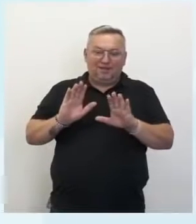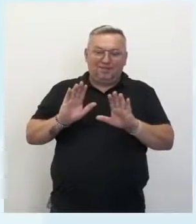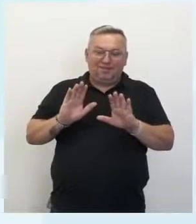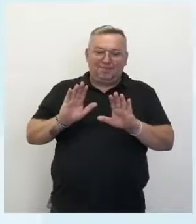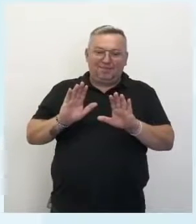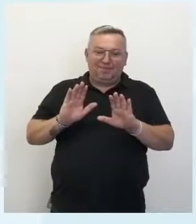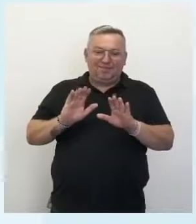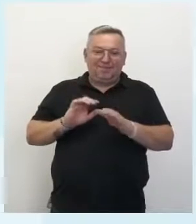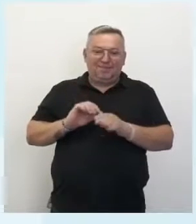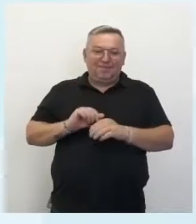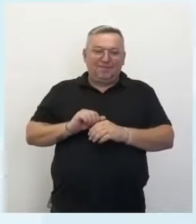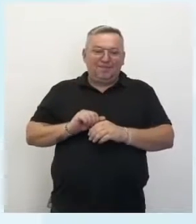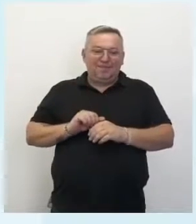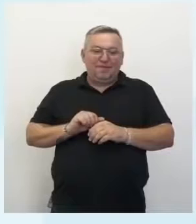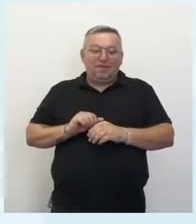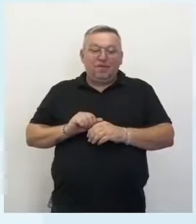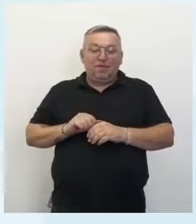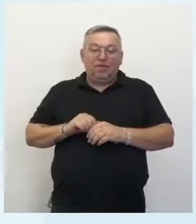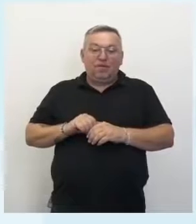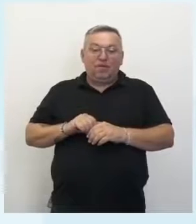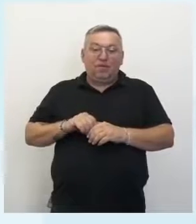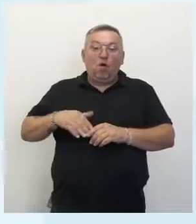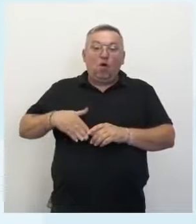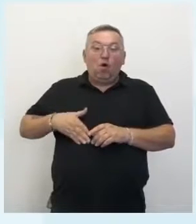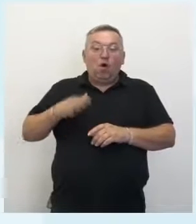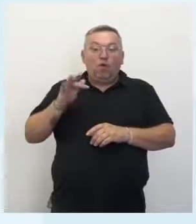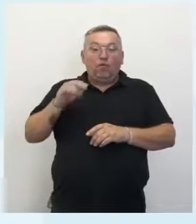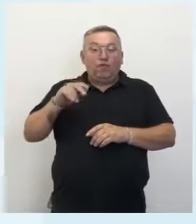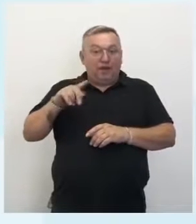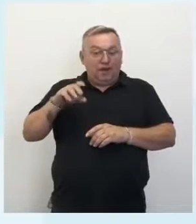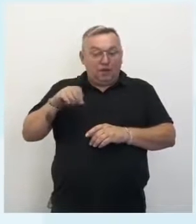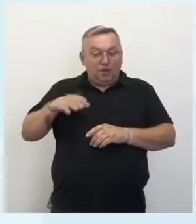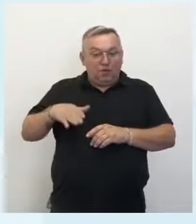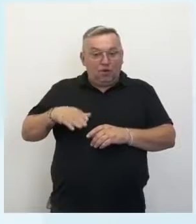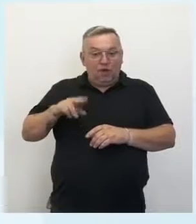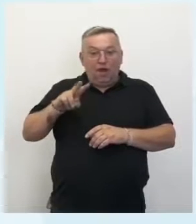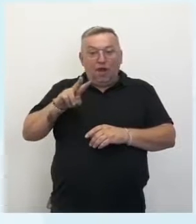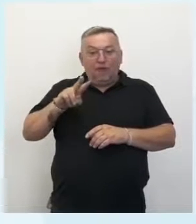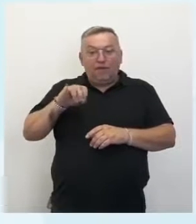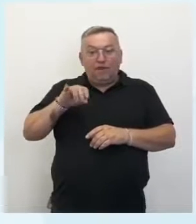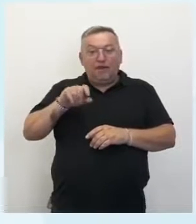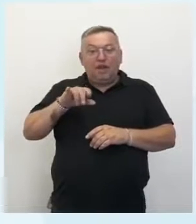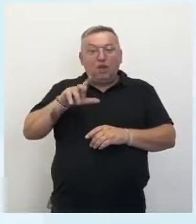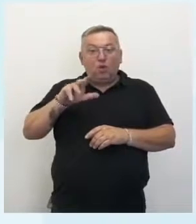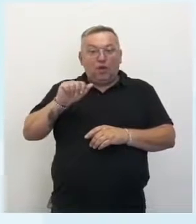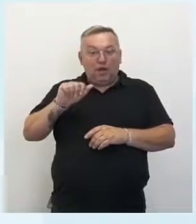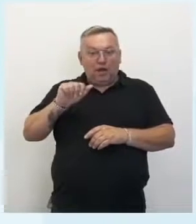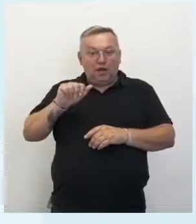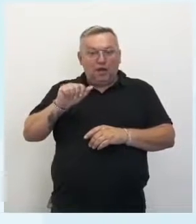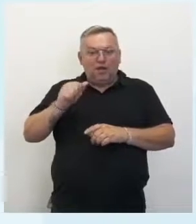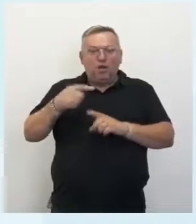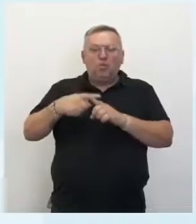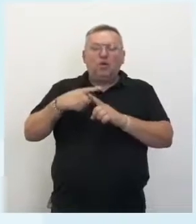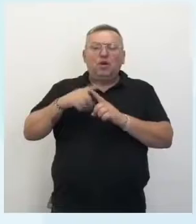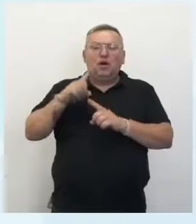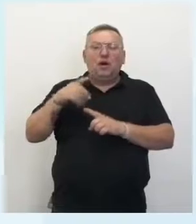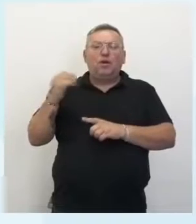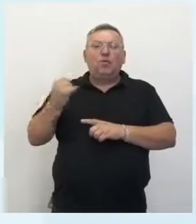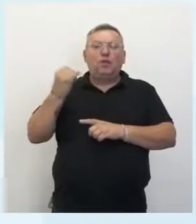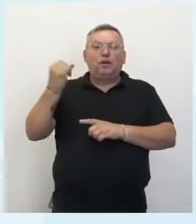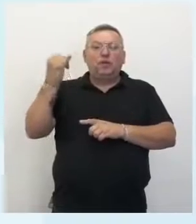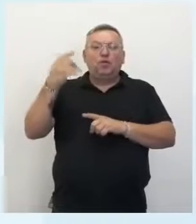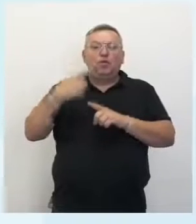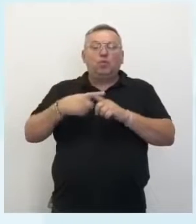aparecer esse negócio não. Isso, essa pessoa aqui é a vesícula biliar, tá? E por que ela é importante?